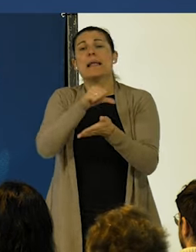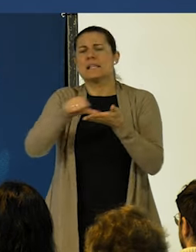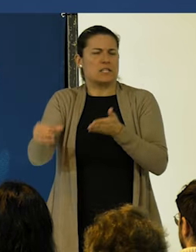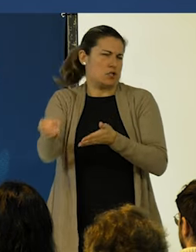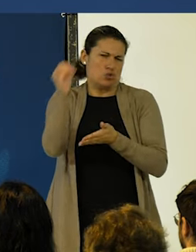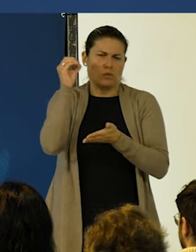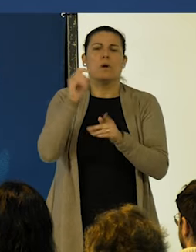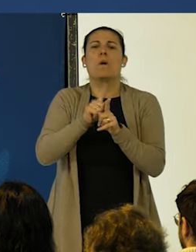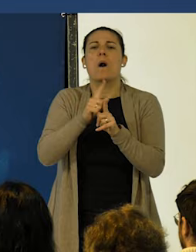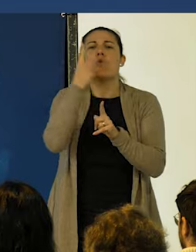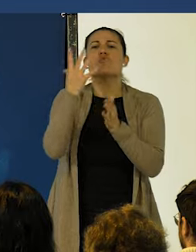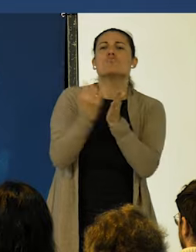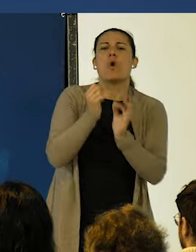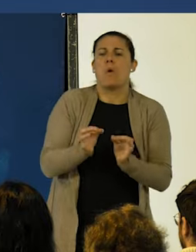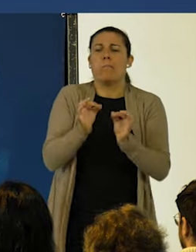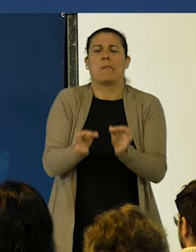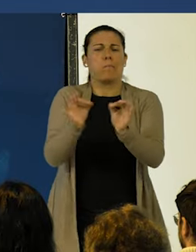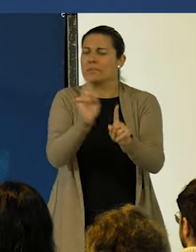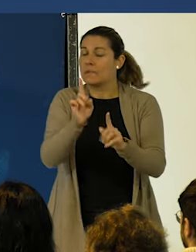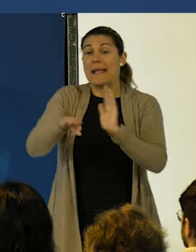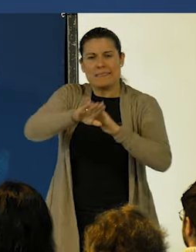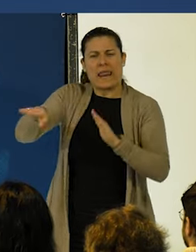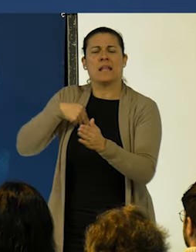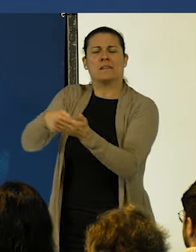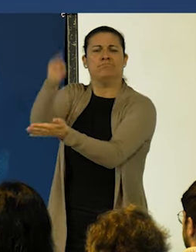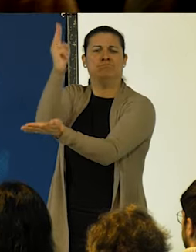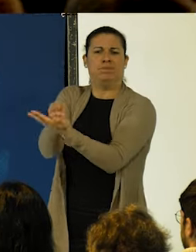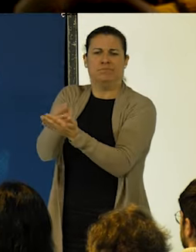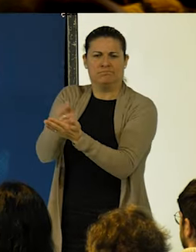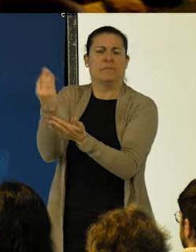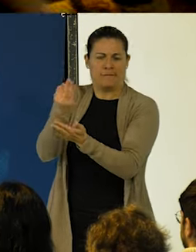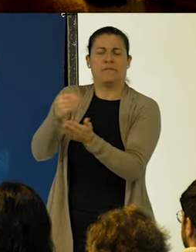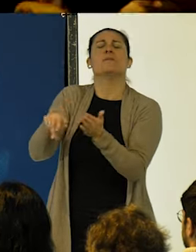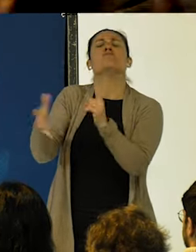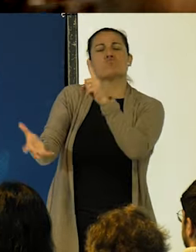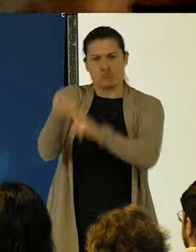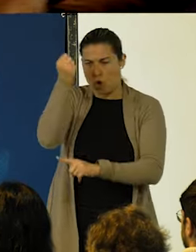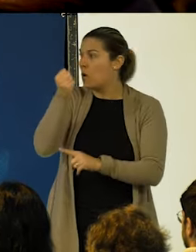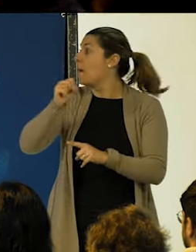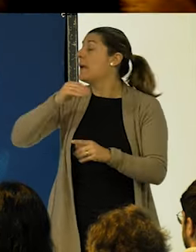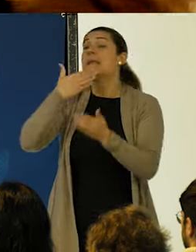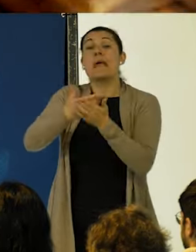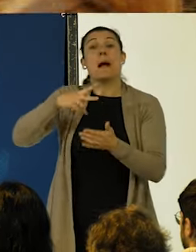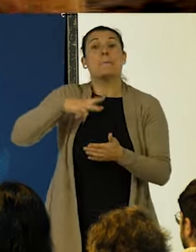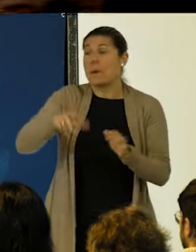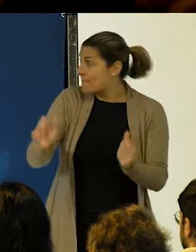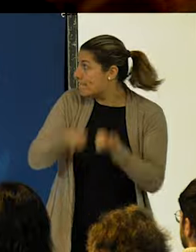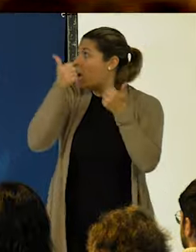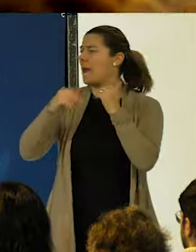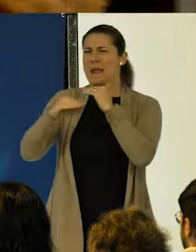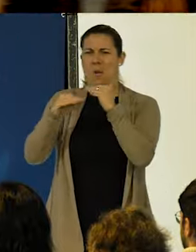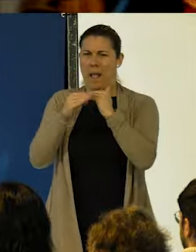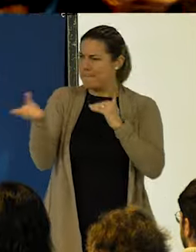adiar nenhuma vitória. Derrotámos a direita. Derrotámos a direita e o país ficou melhor. Mais